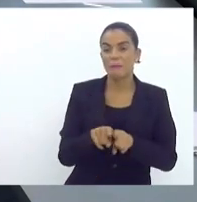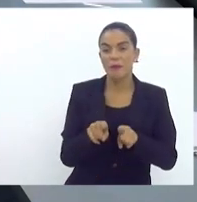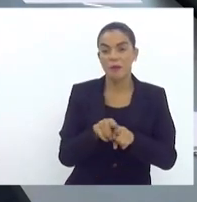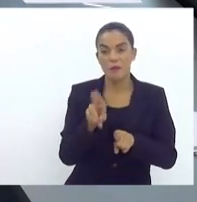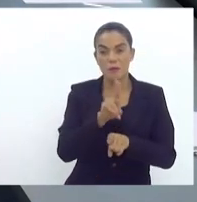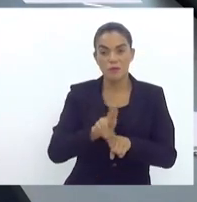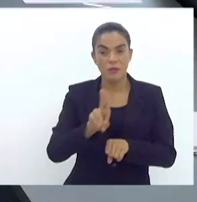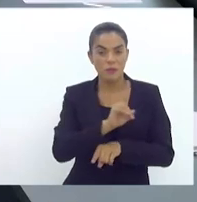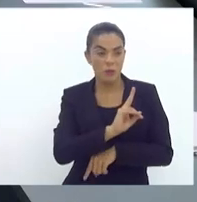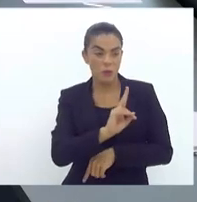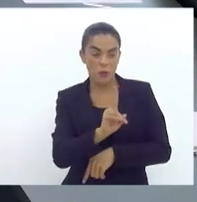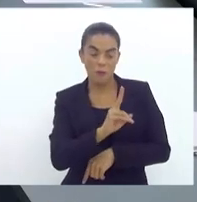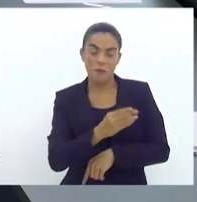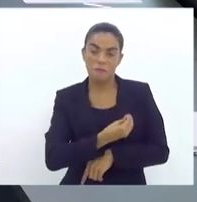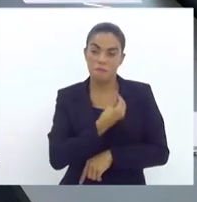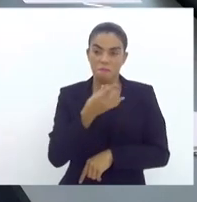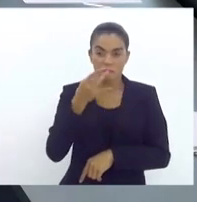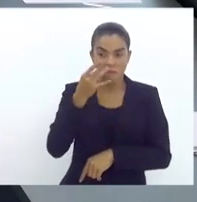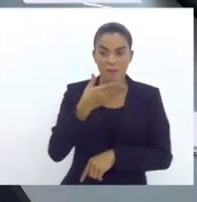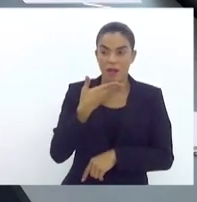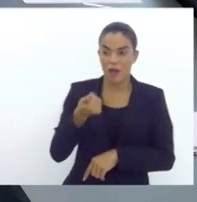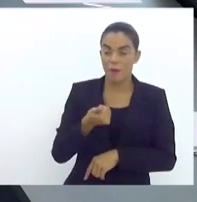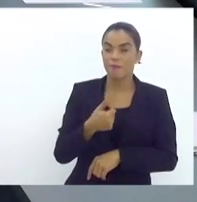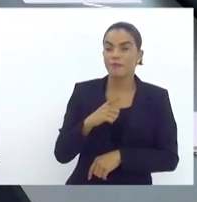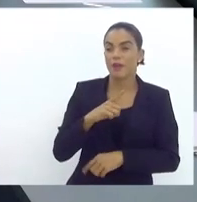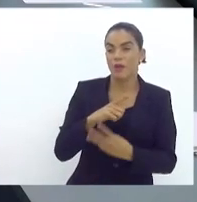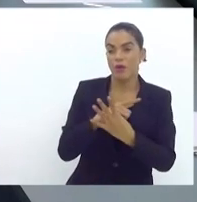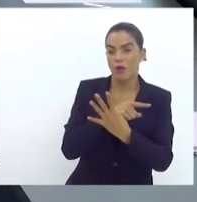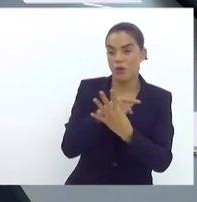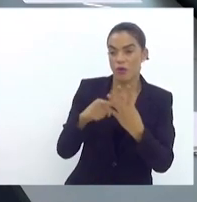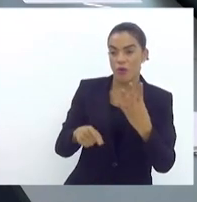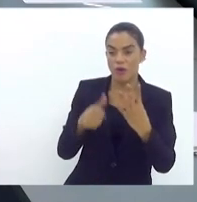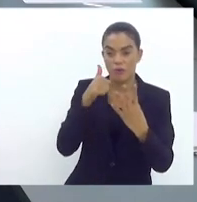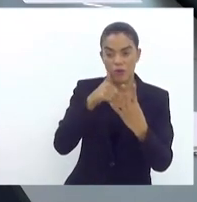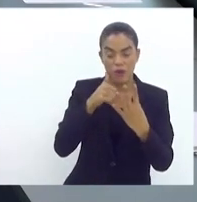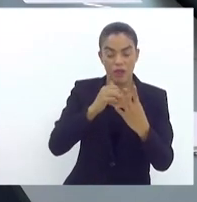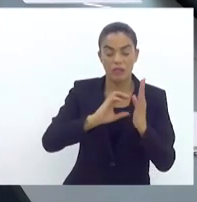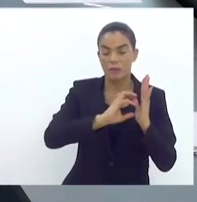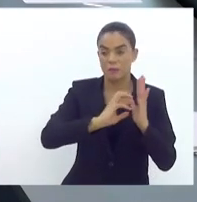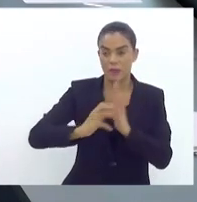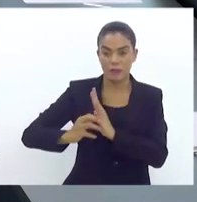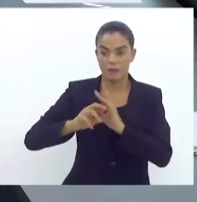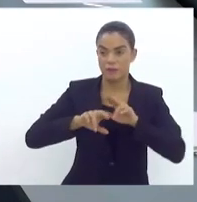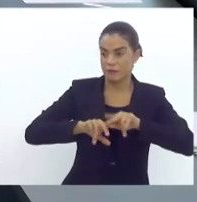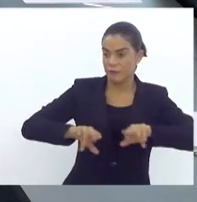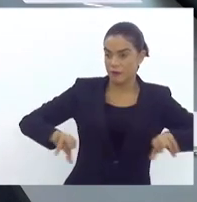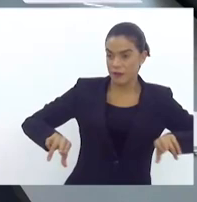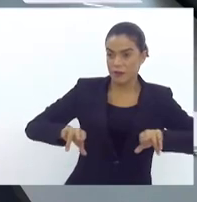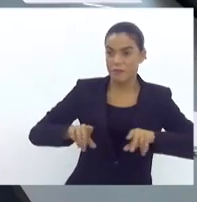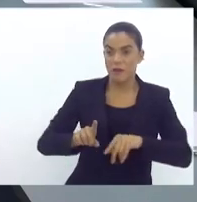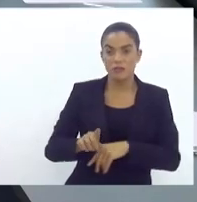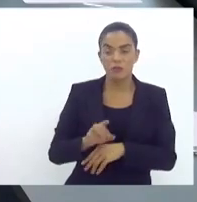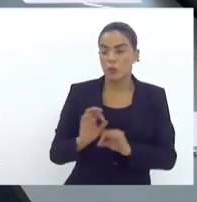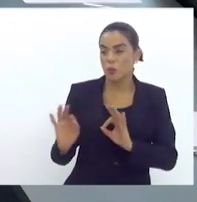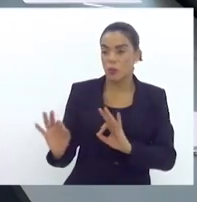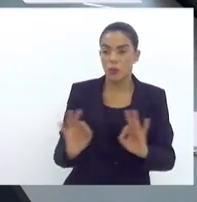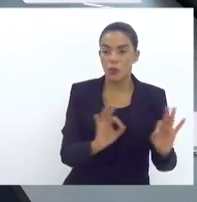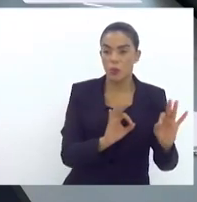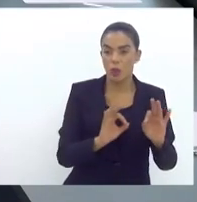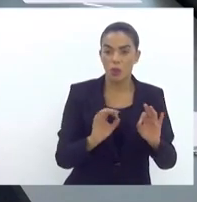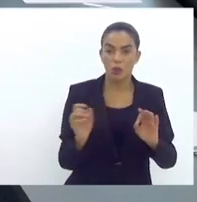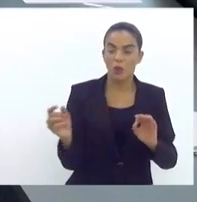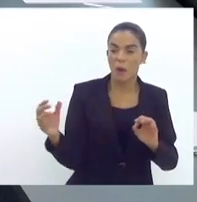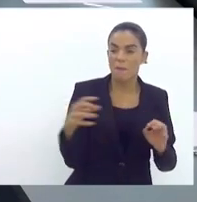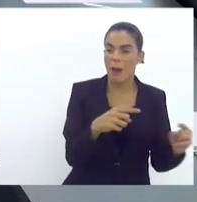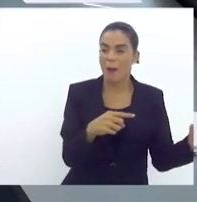seu nome queria se tivesse presente Aqui nós temos quatro mulheres de partes diferentes com ideologias diferentes mas nenhuma nunca se